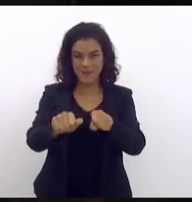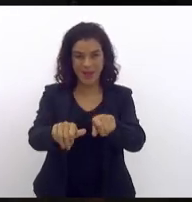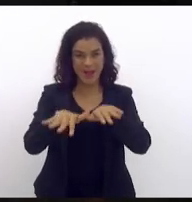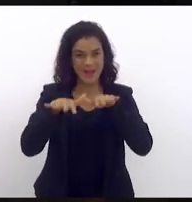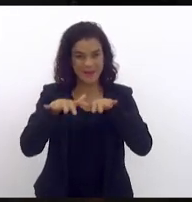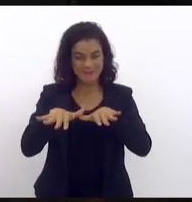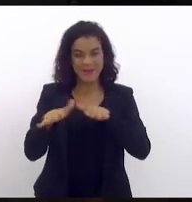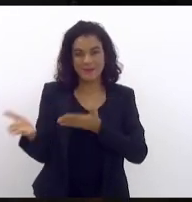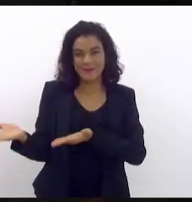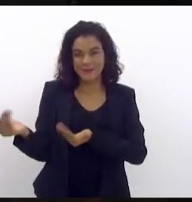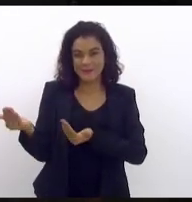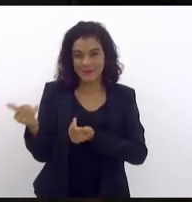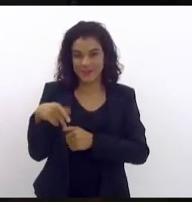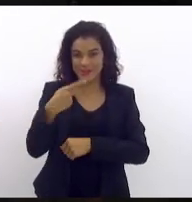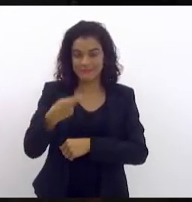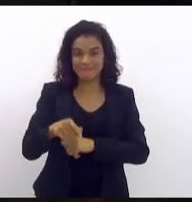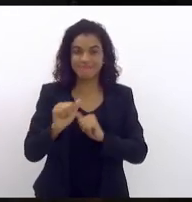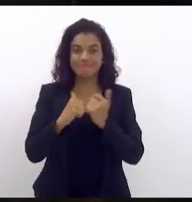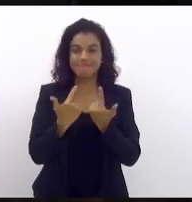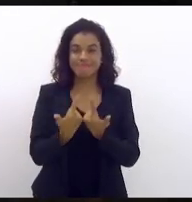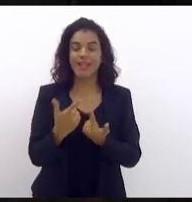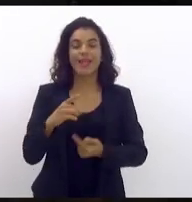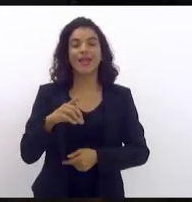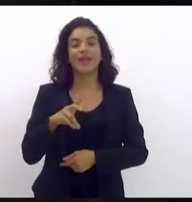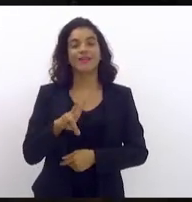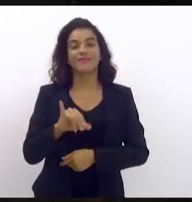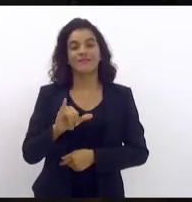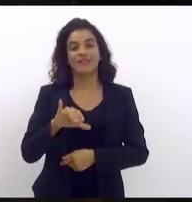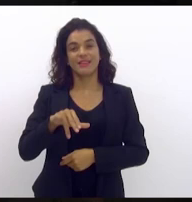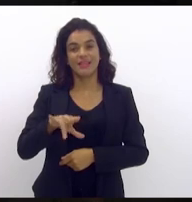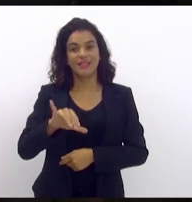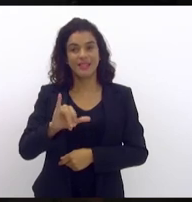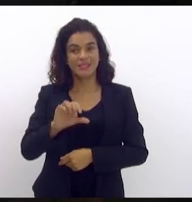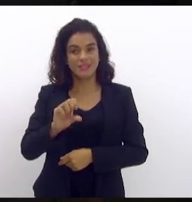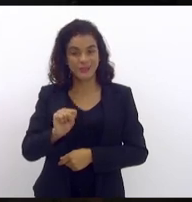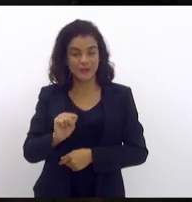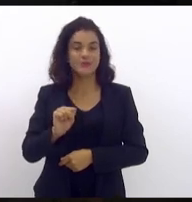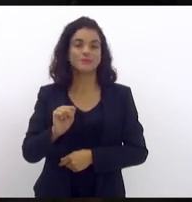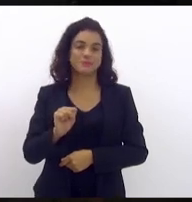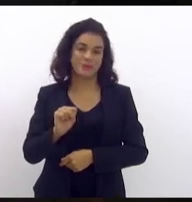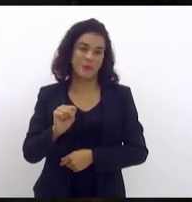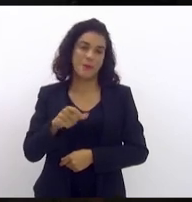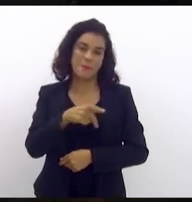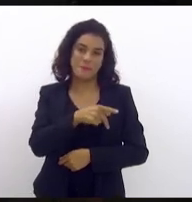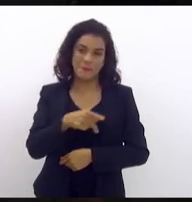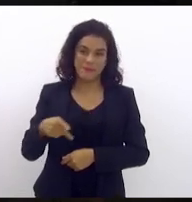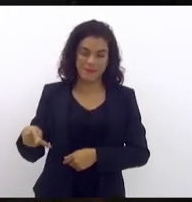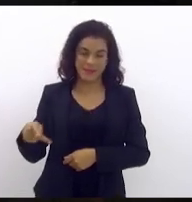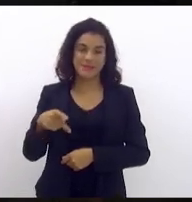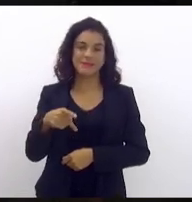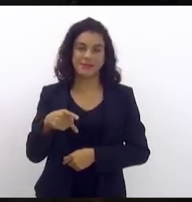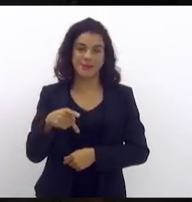casa e Vinícius Pereira Almeida B secretário municipal de governo de